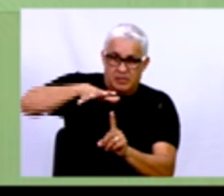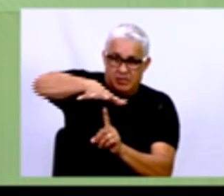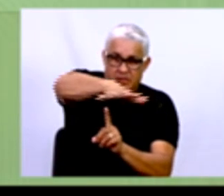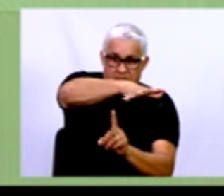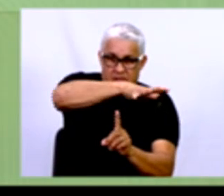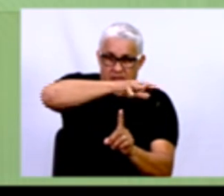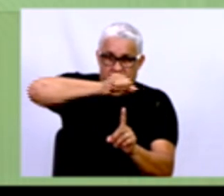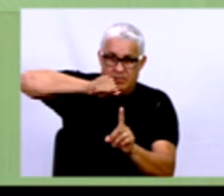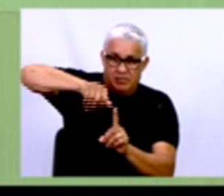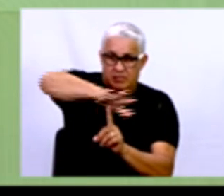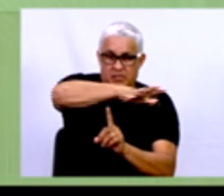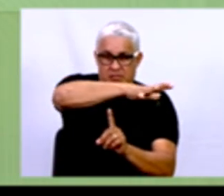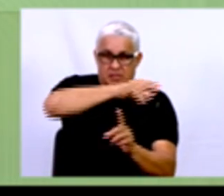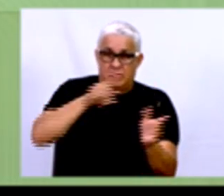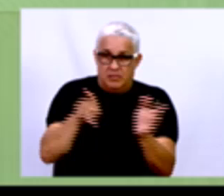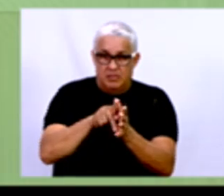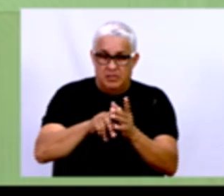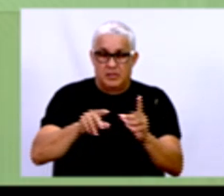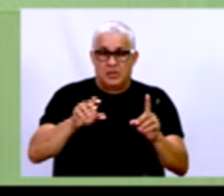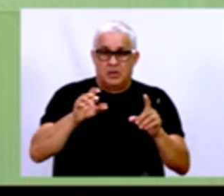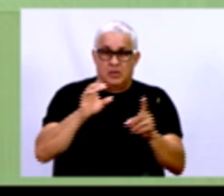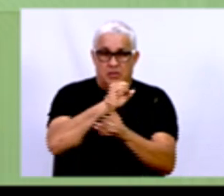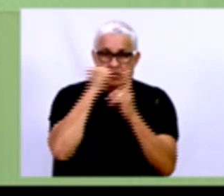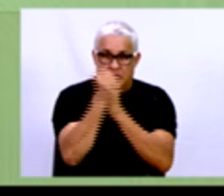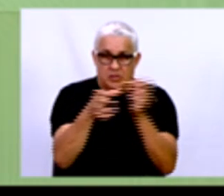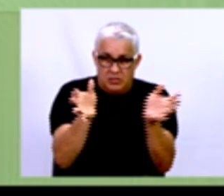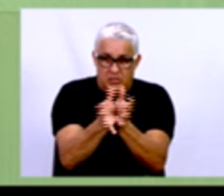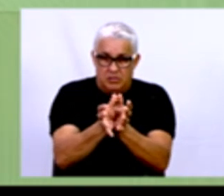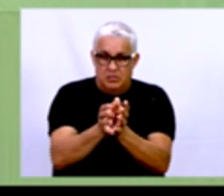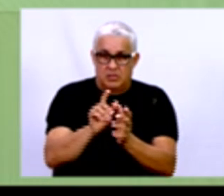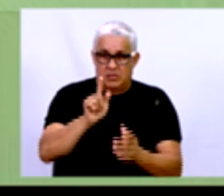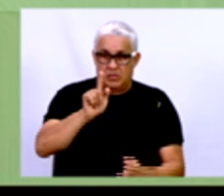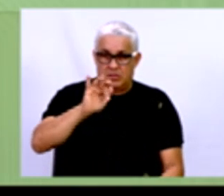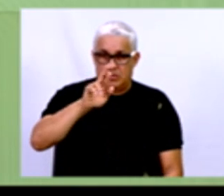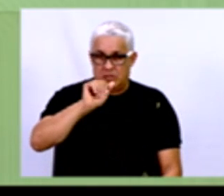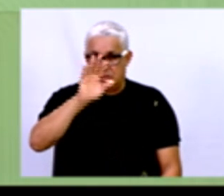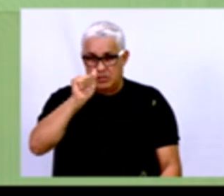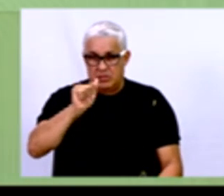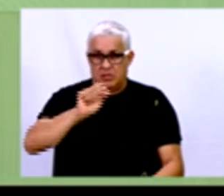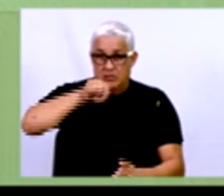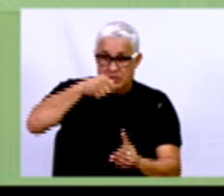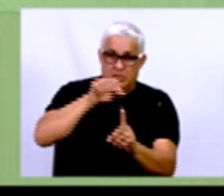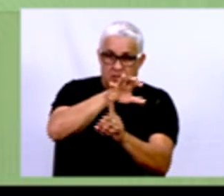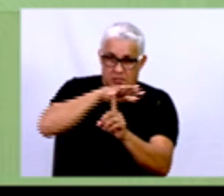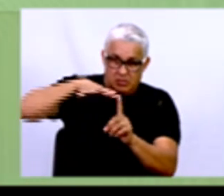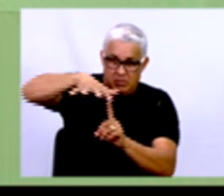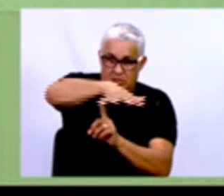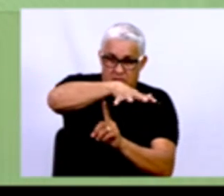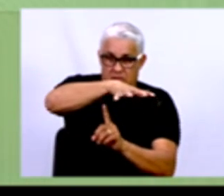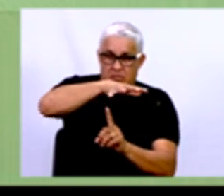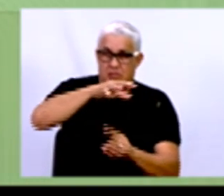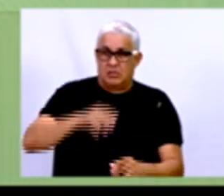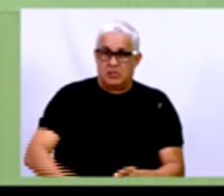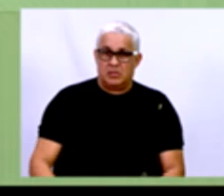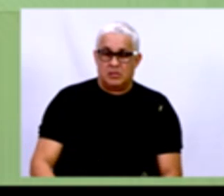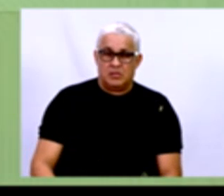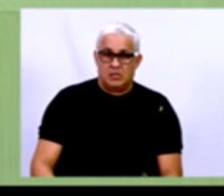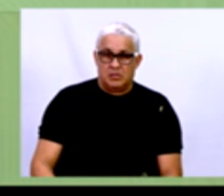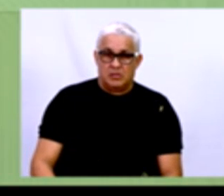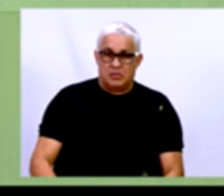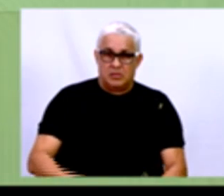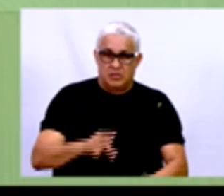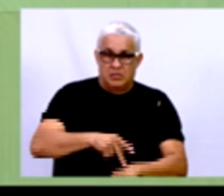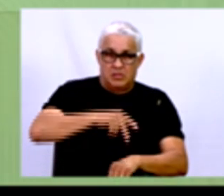caracterizam um determinado grupo social. Vejamos o que diz a questão. A gíria desceu o morro e já ganhou rótulo de